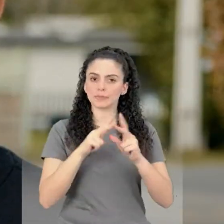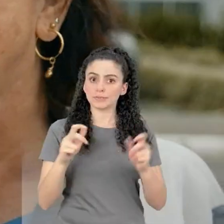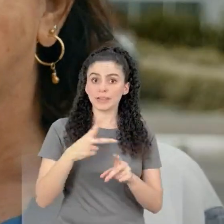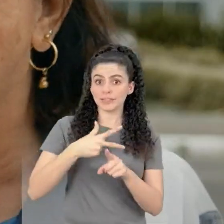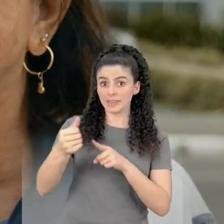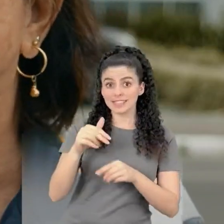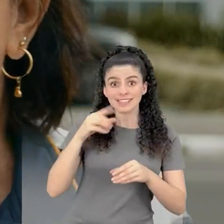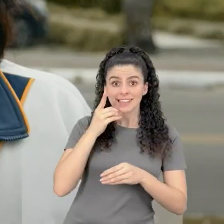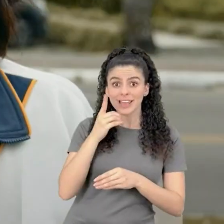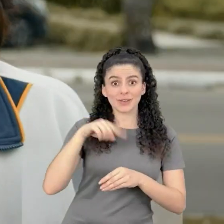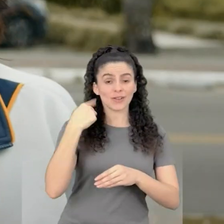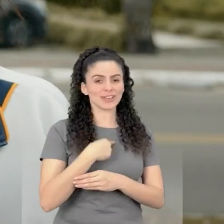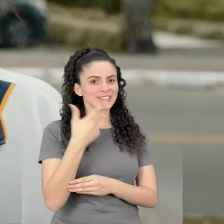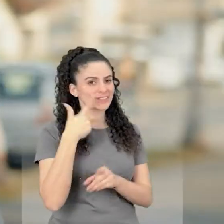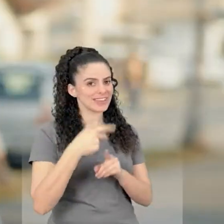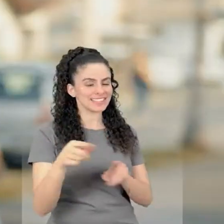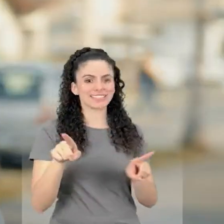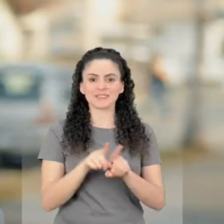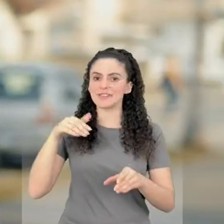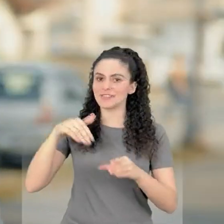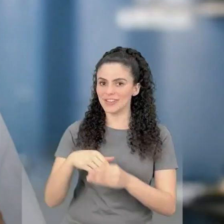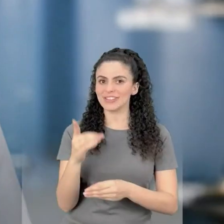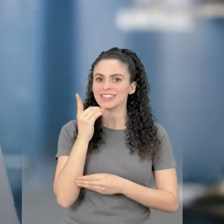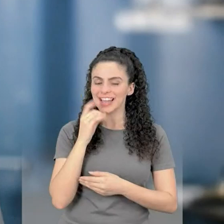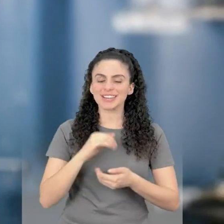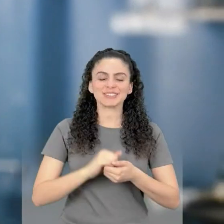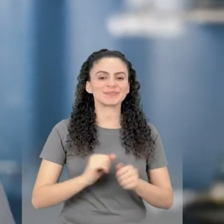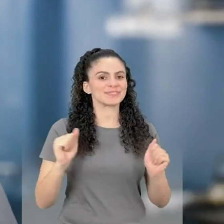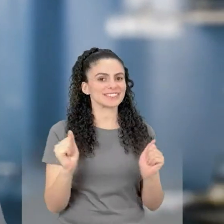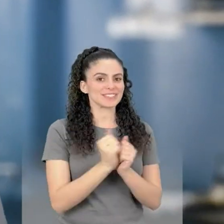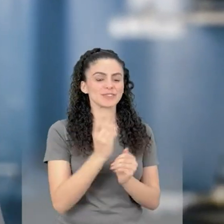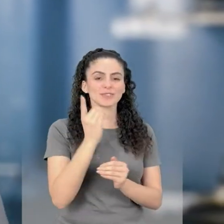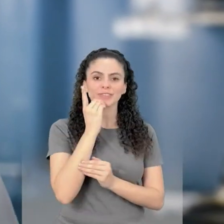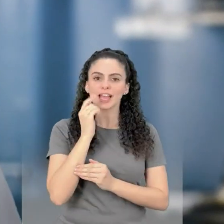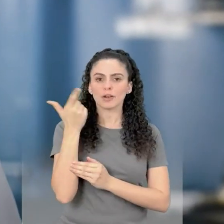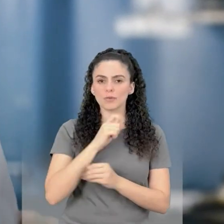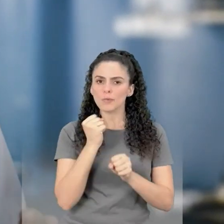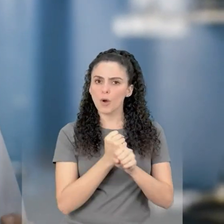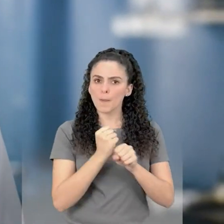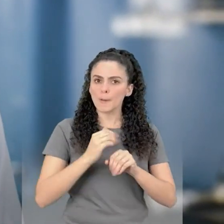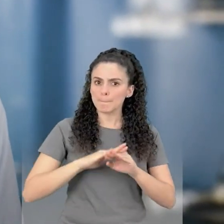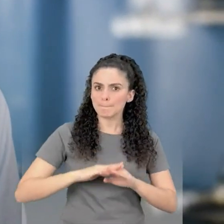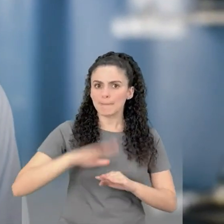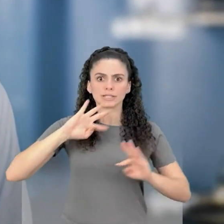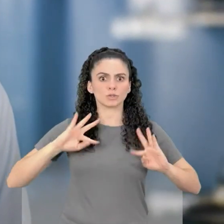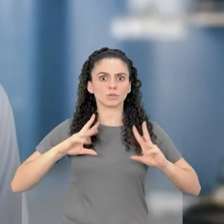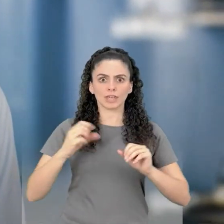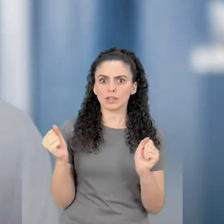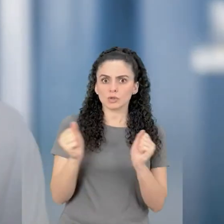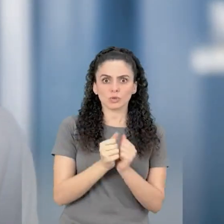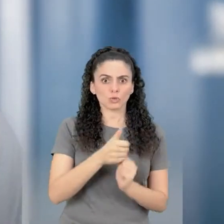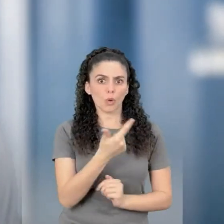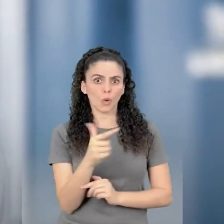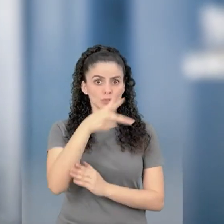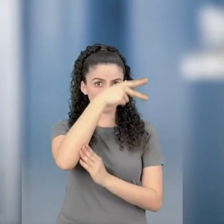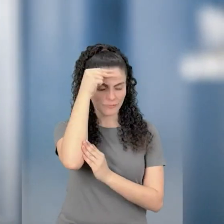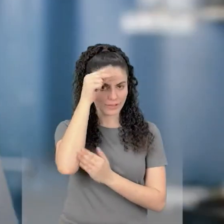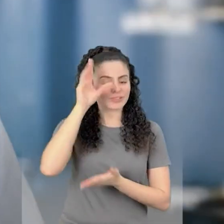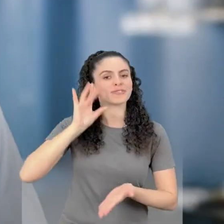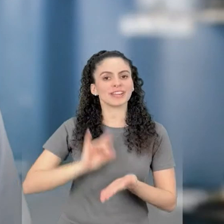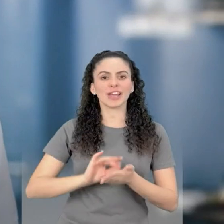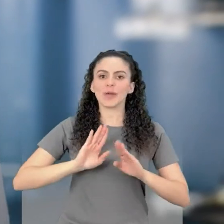para o Floripa. Se o Dário ganha, a gente ganha. Meu voto é no Dário. Eu e o Dário fizemos mais obras do que todos os outros prefeitos juntos. E fizemos